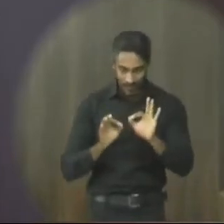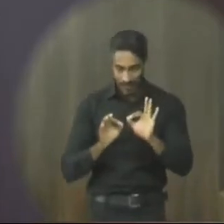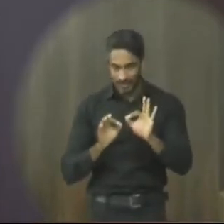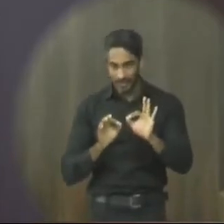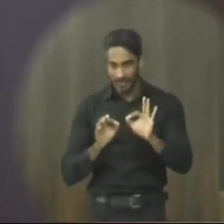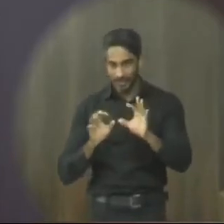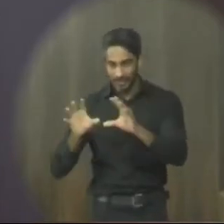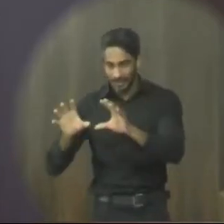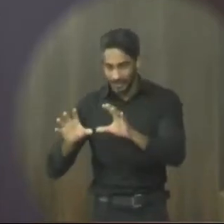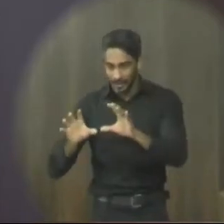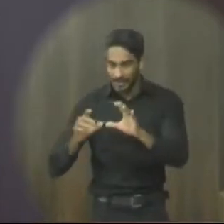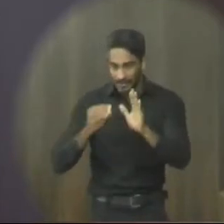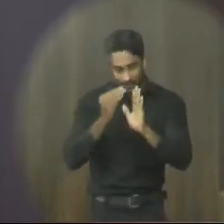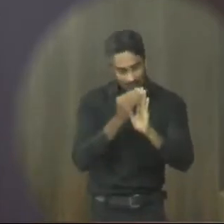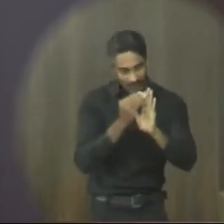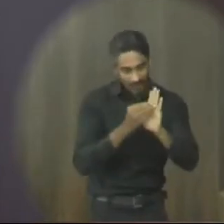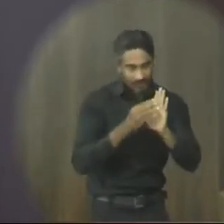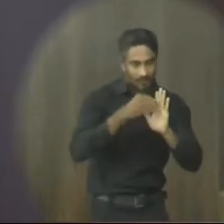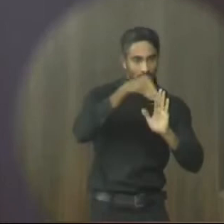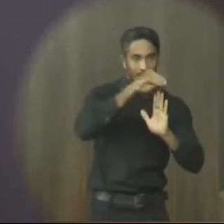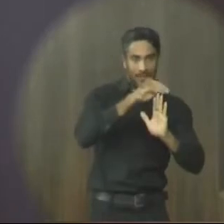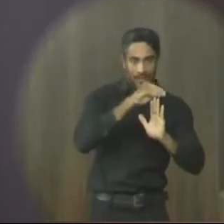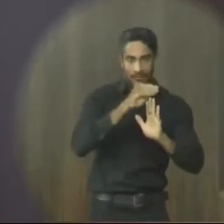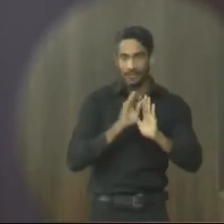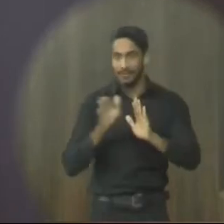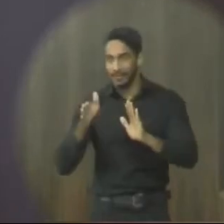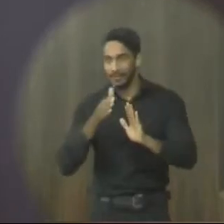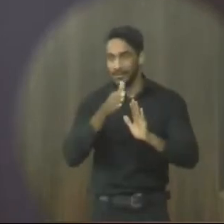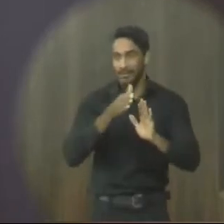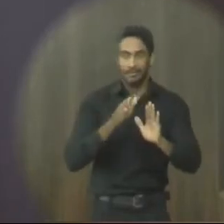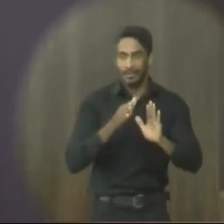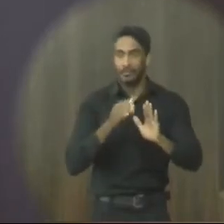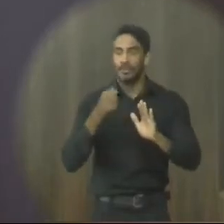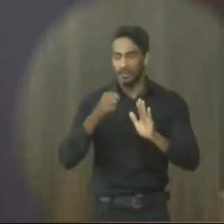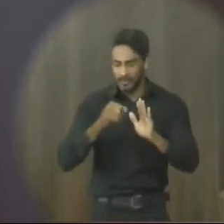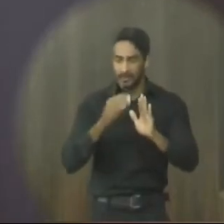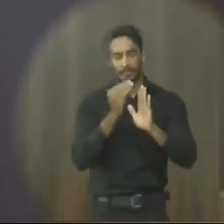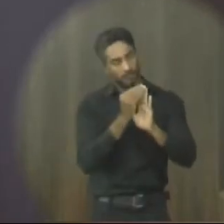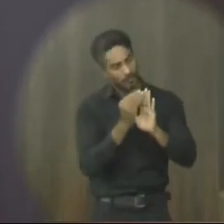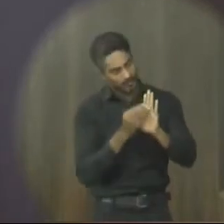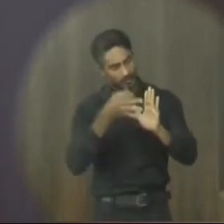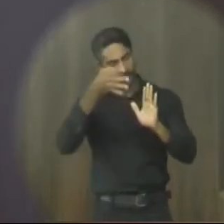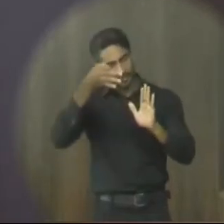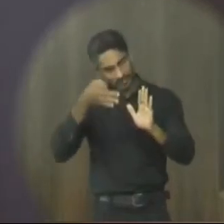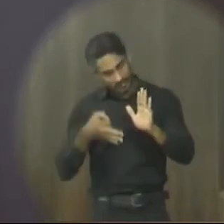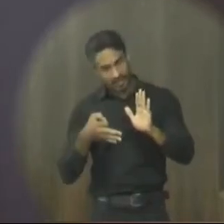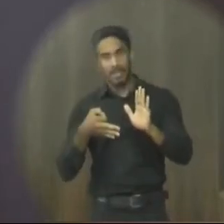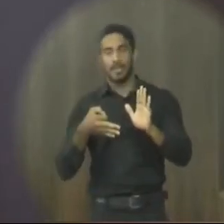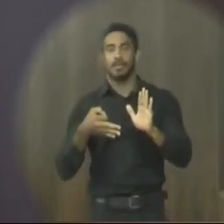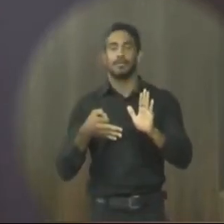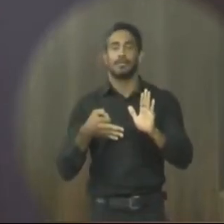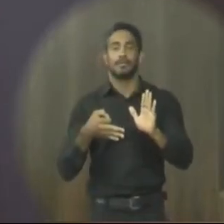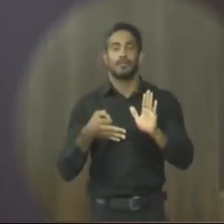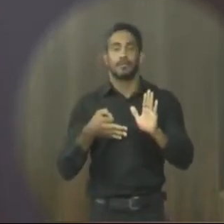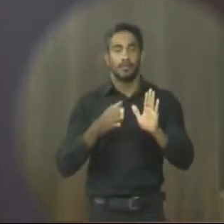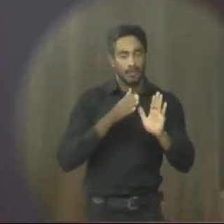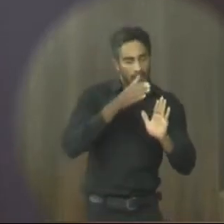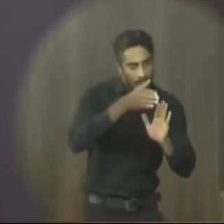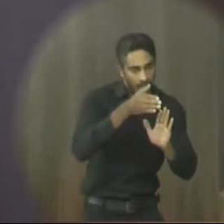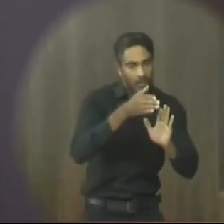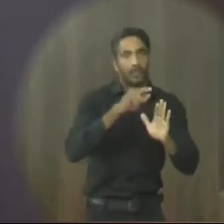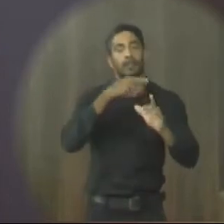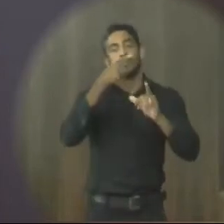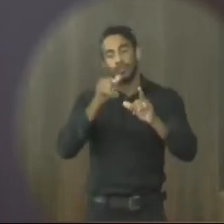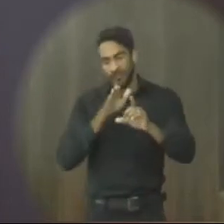pulando de uma região para outra região, eu vou ficar só rodando, gastando combustível, não vou conseguir fazer nada. Então a gente sim segue um planejamento, né? A